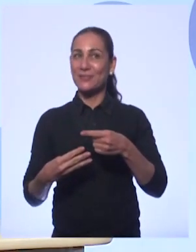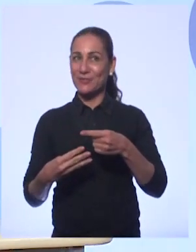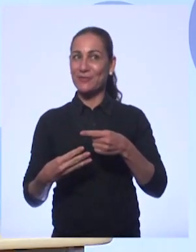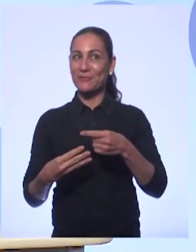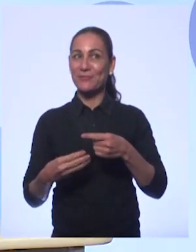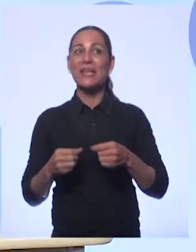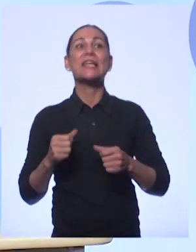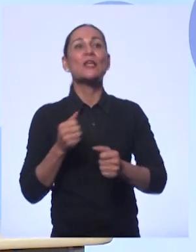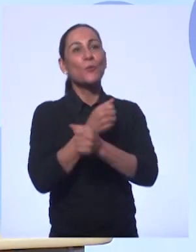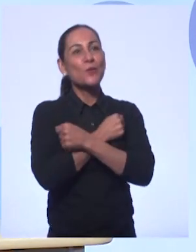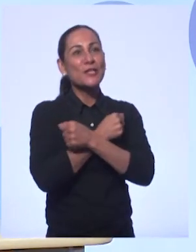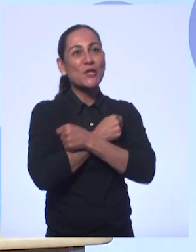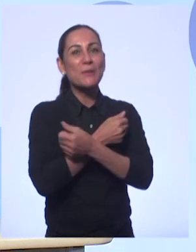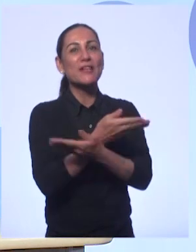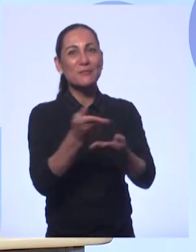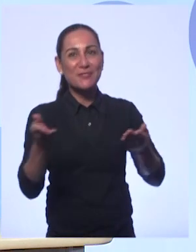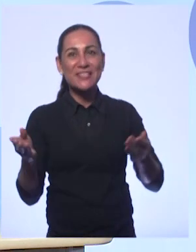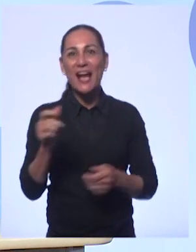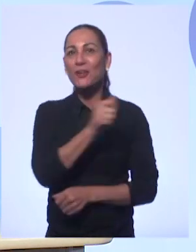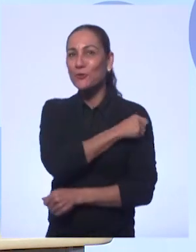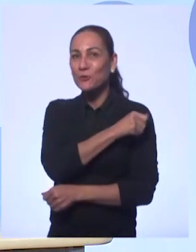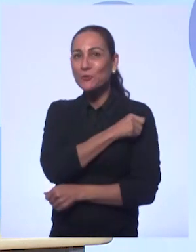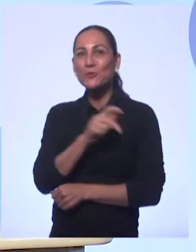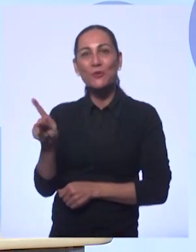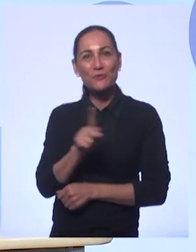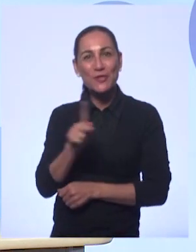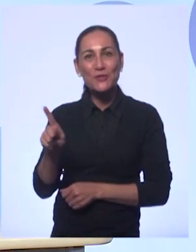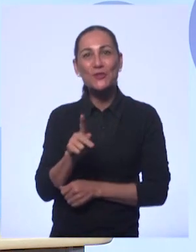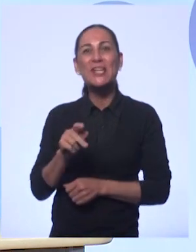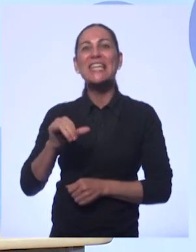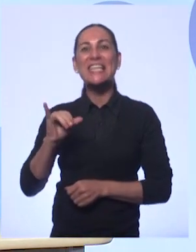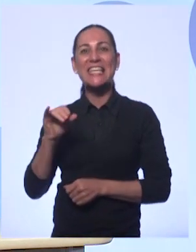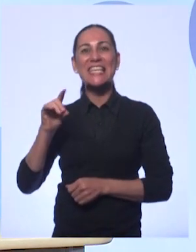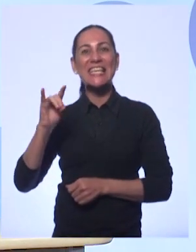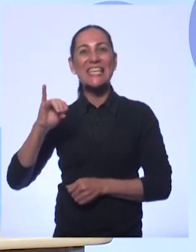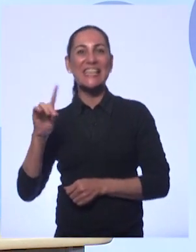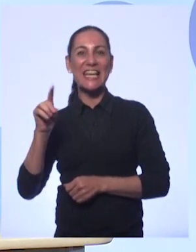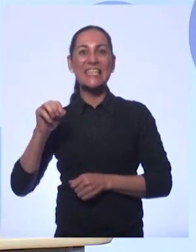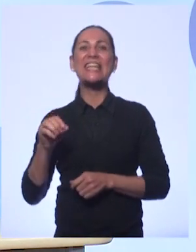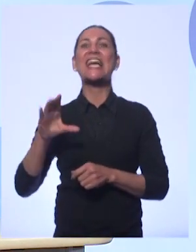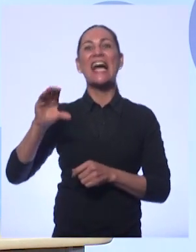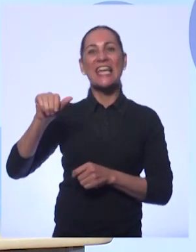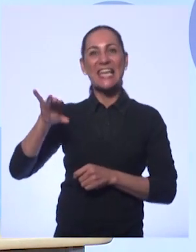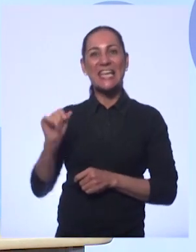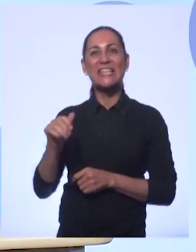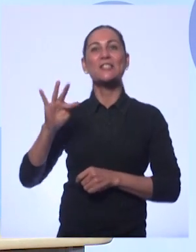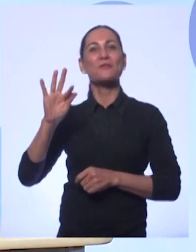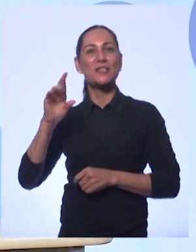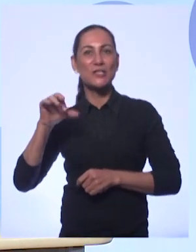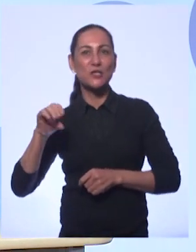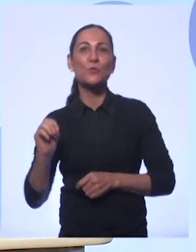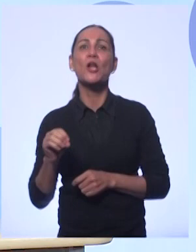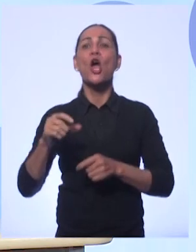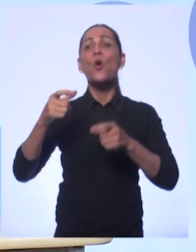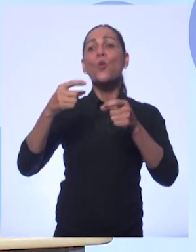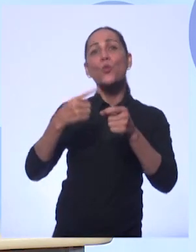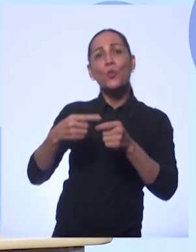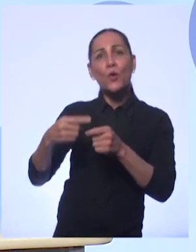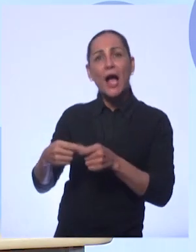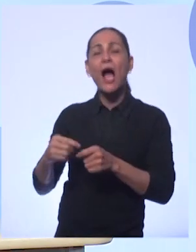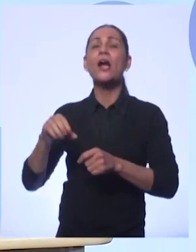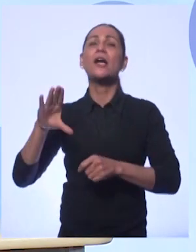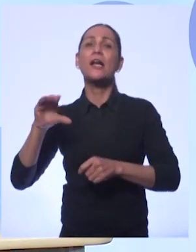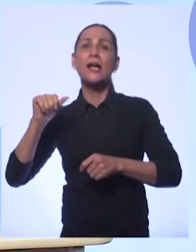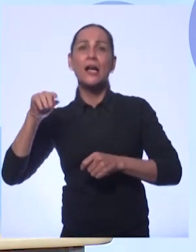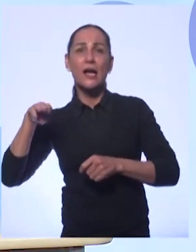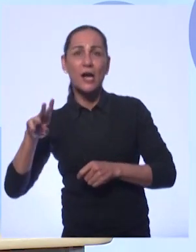grande abraço para os alunos e professores lá de Franca, Indaiatuba, Caieiras, Francisco Morato, Sumaré, Campos do